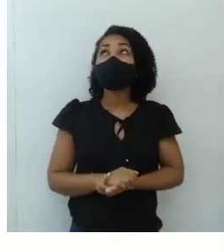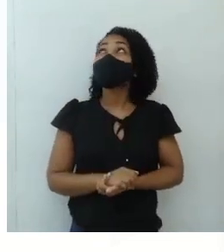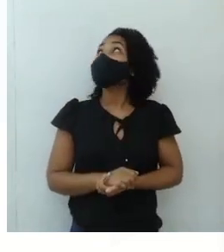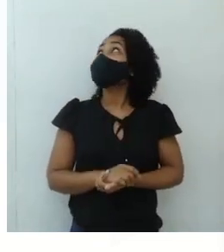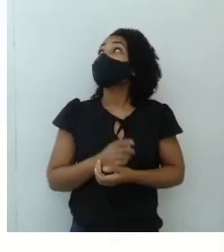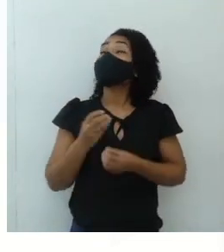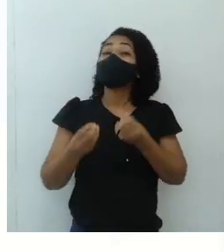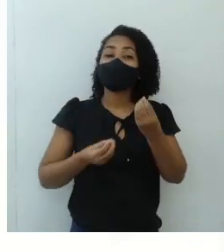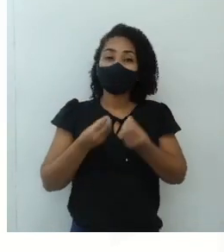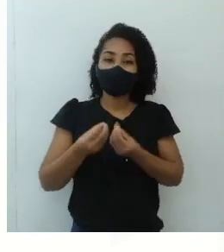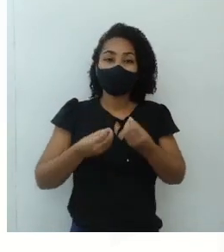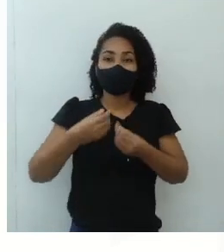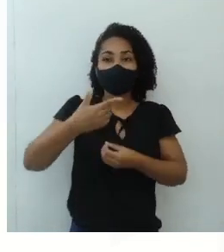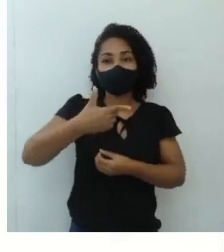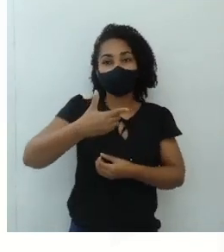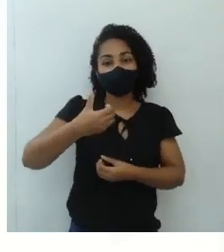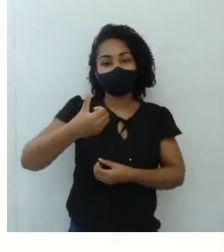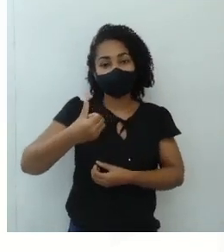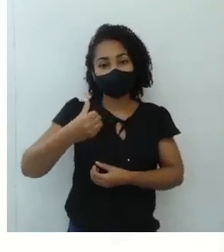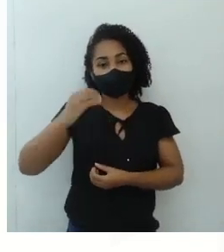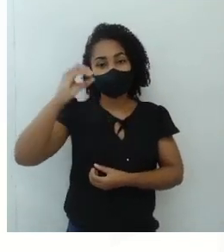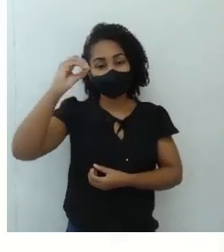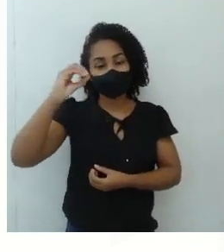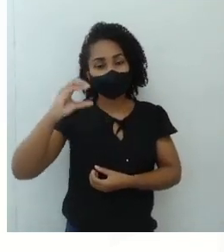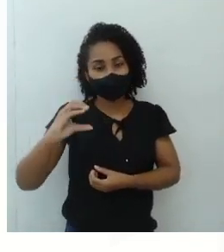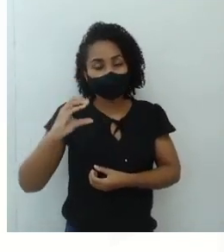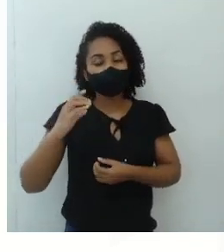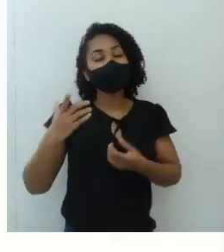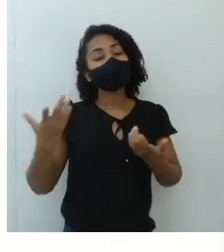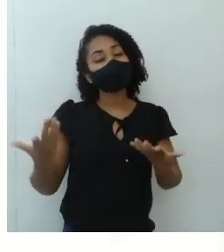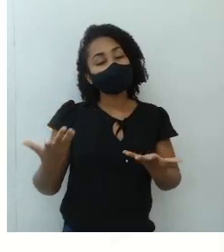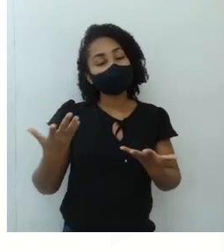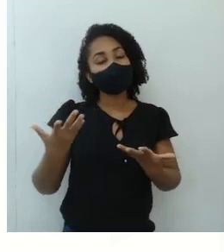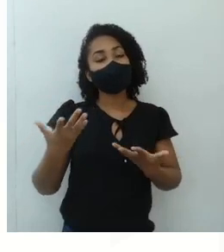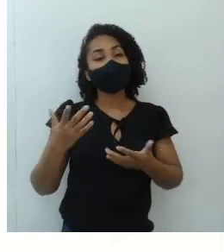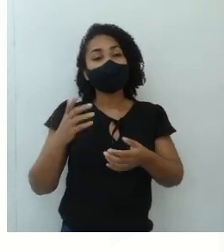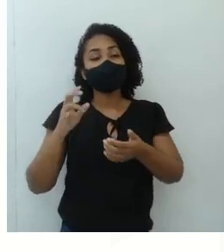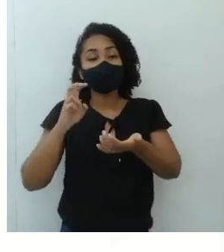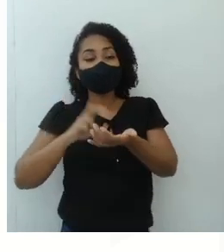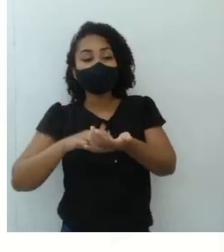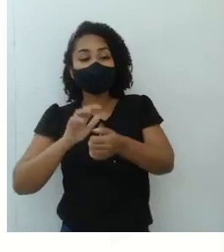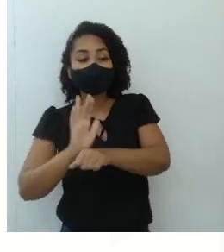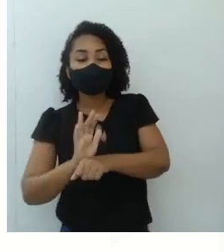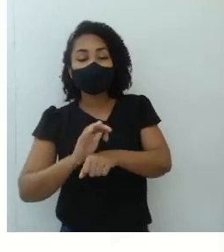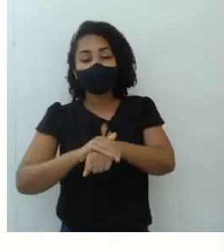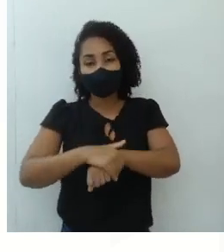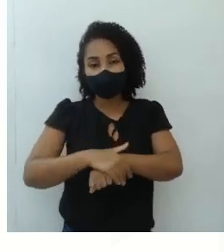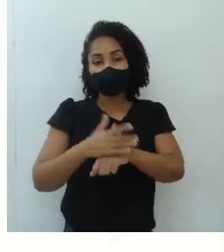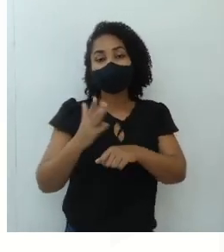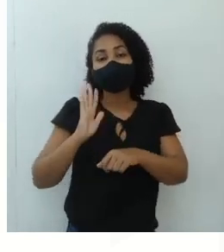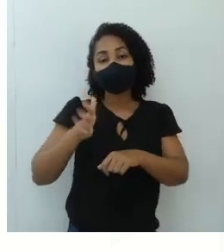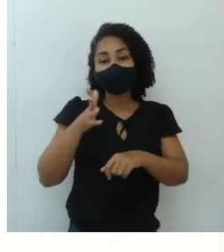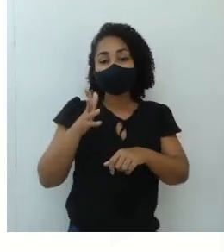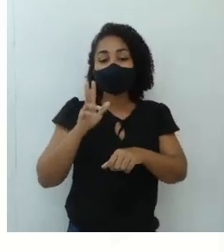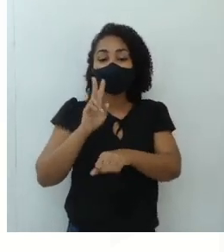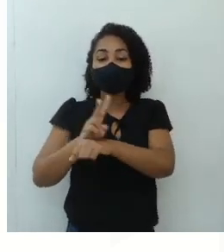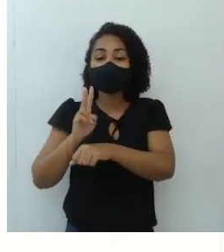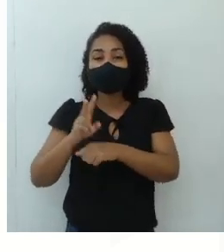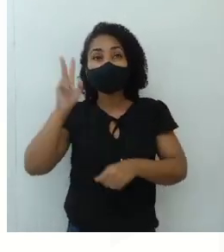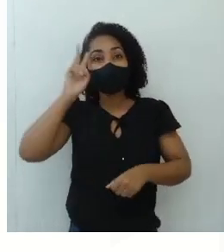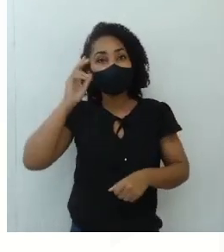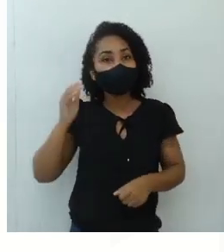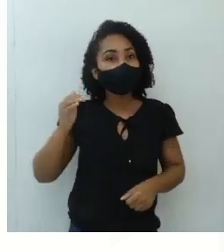graus Celsius, né? A gente tem manhã, tarde, noite, a gente já vê a previsão para segunda-feira,